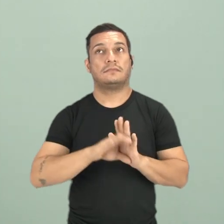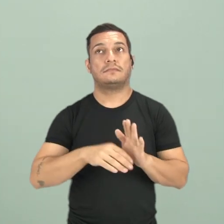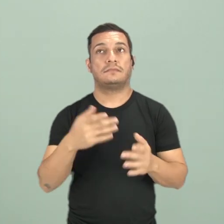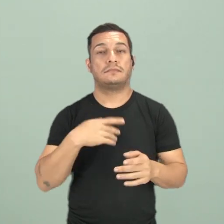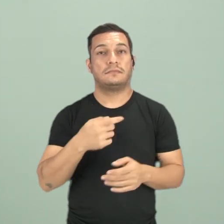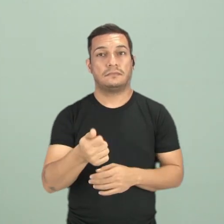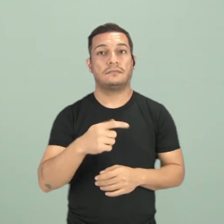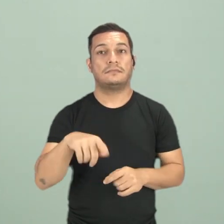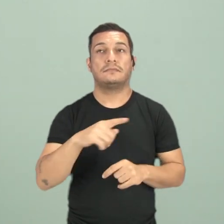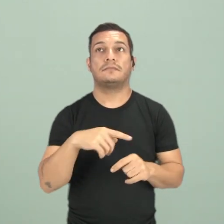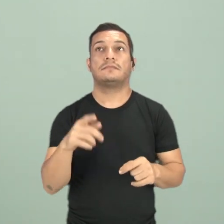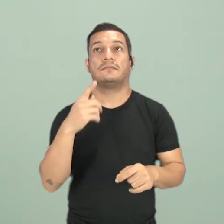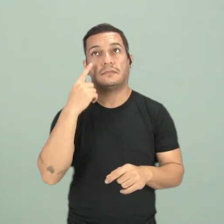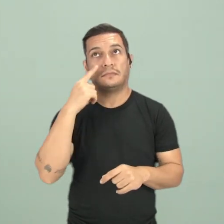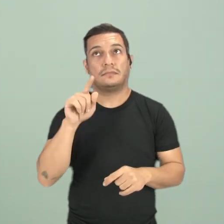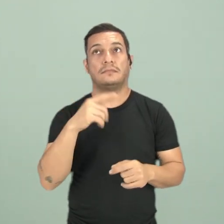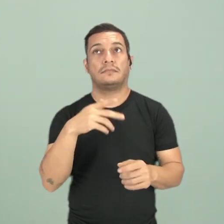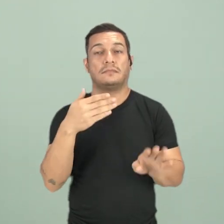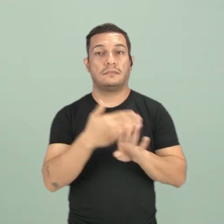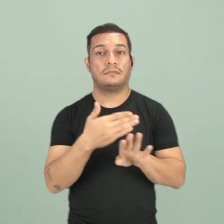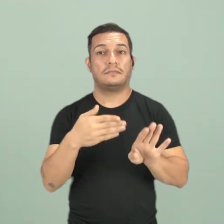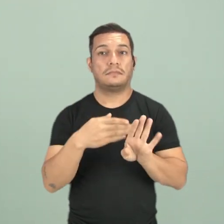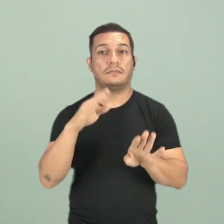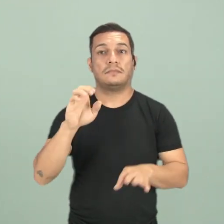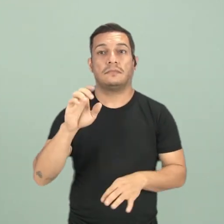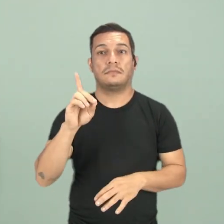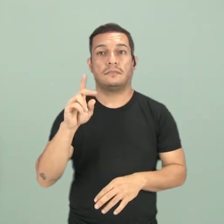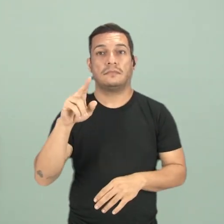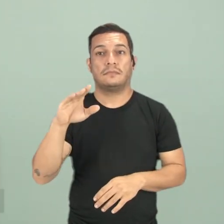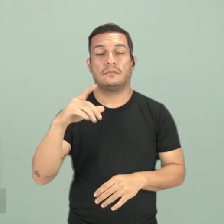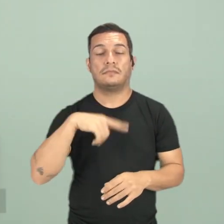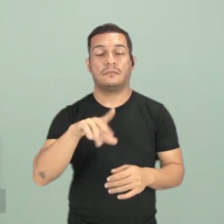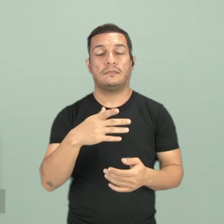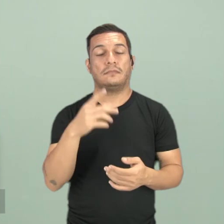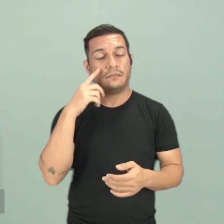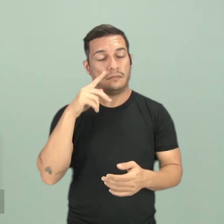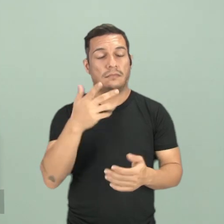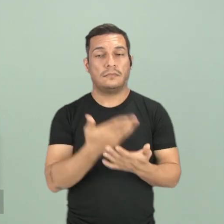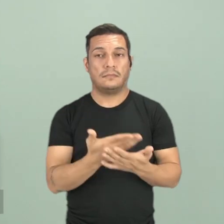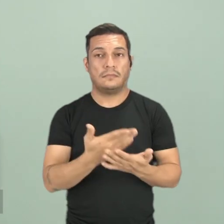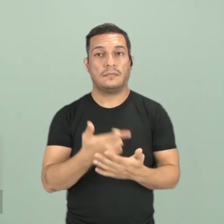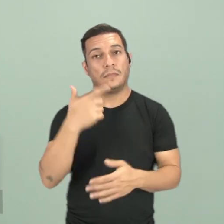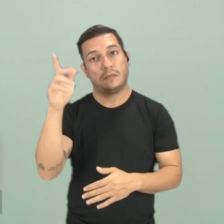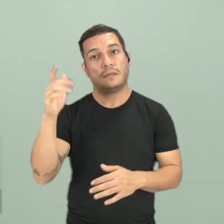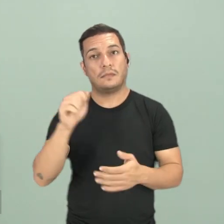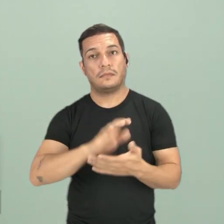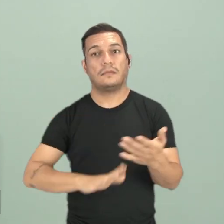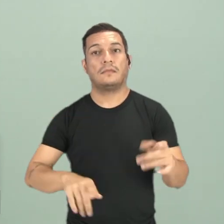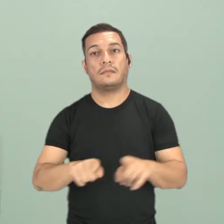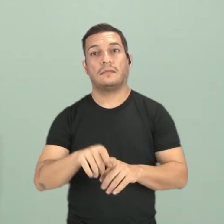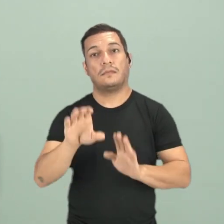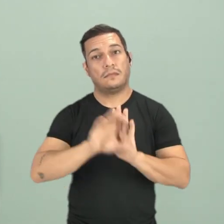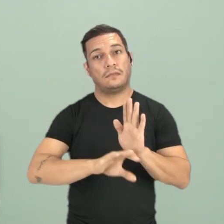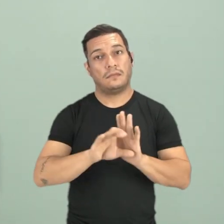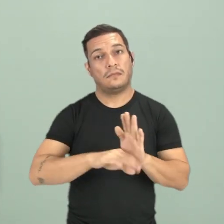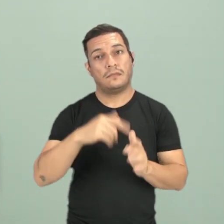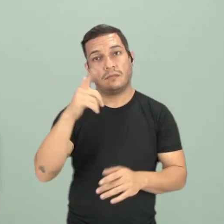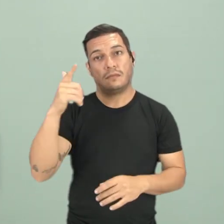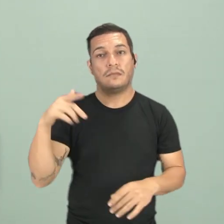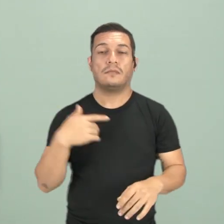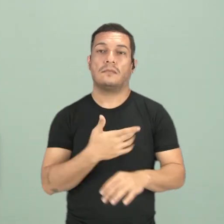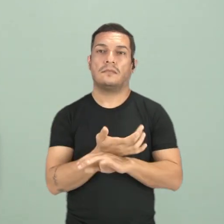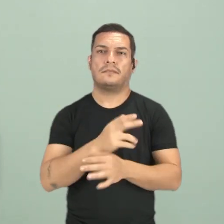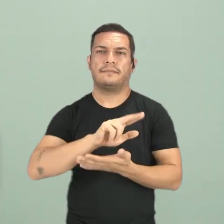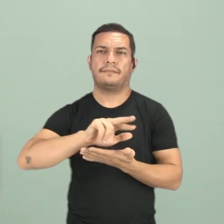quero indicar para vocês ver a nossa plataforma Eduque, né, que vocês possam estar vendo outros exercícios que estão lá também expostos para